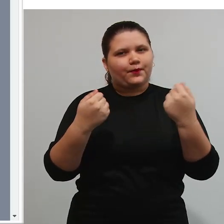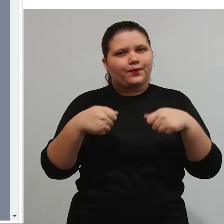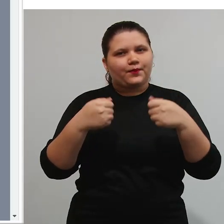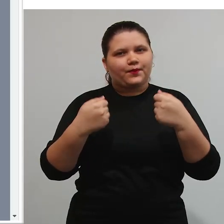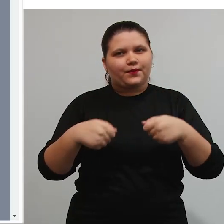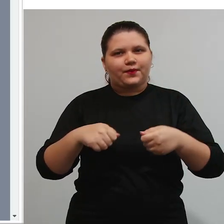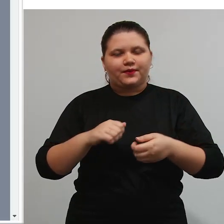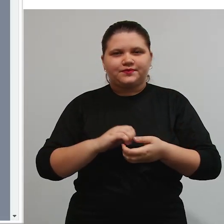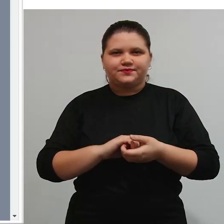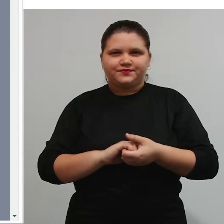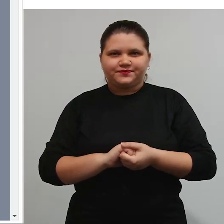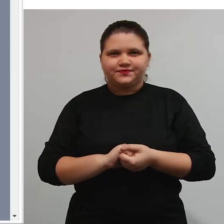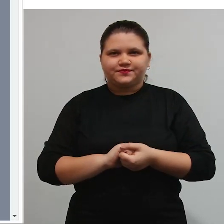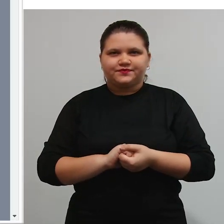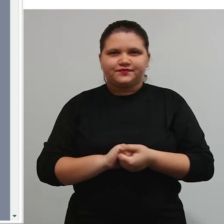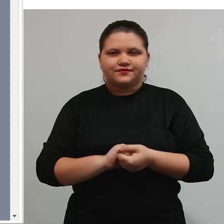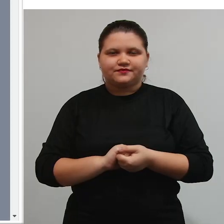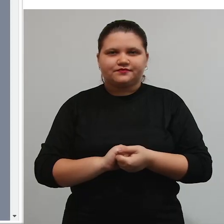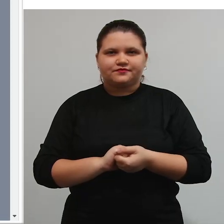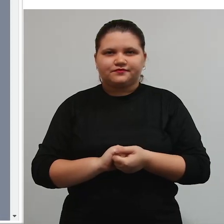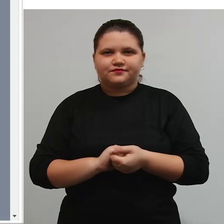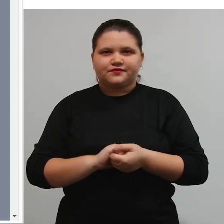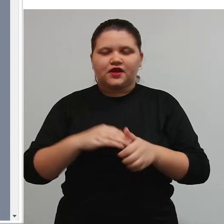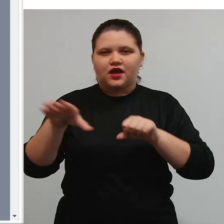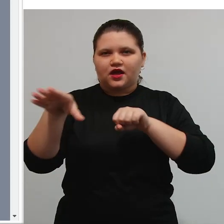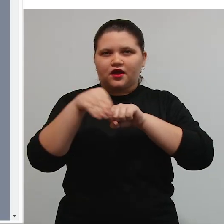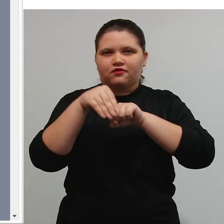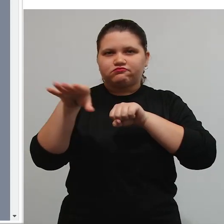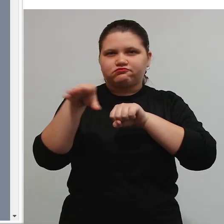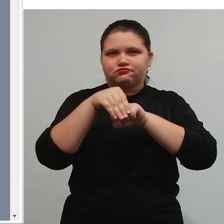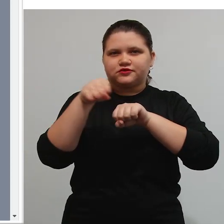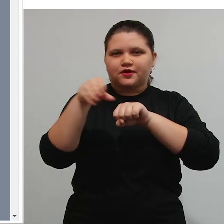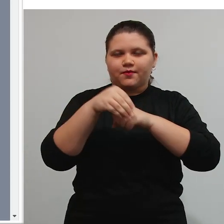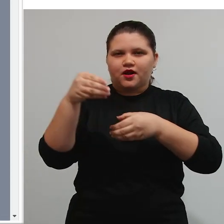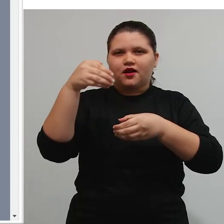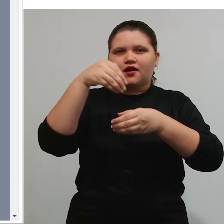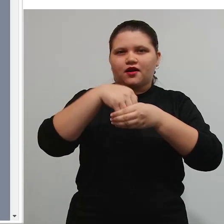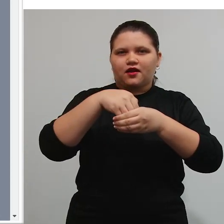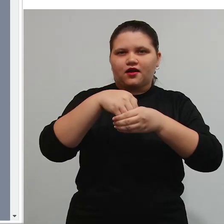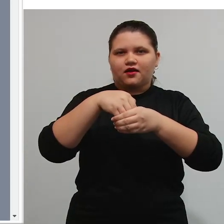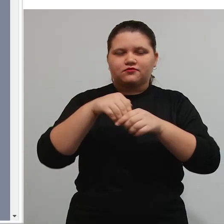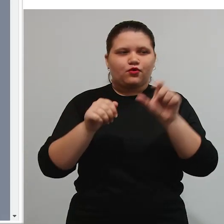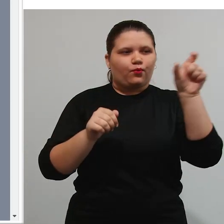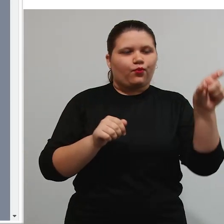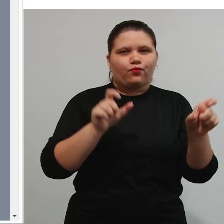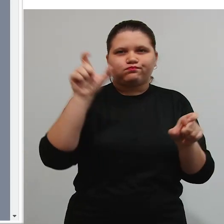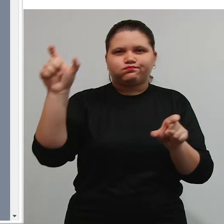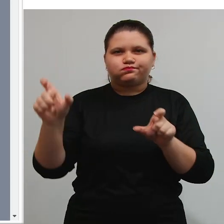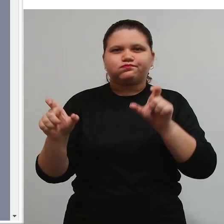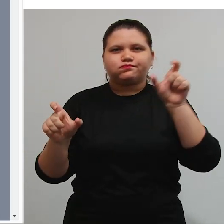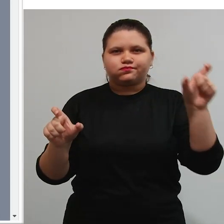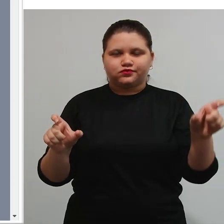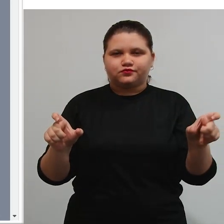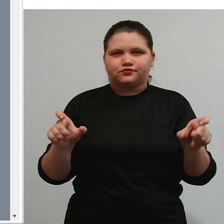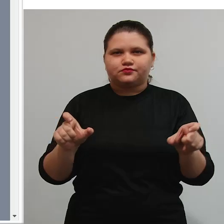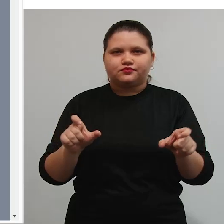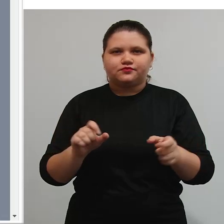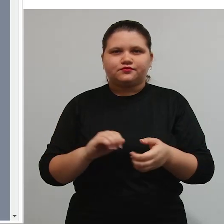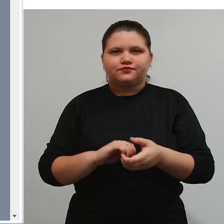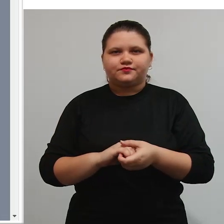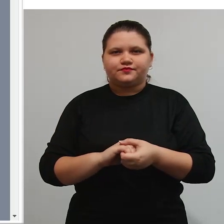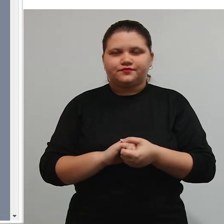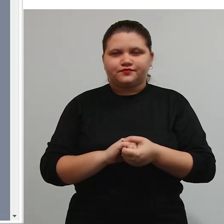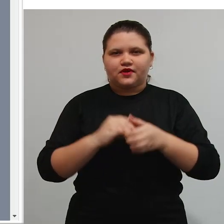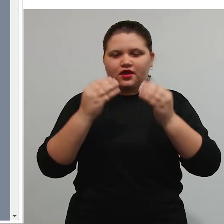se encontram um no corpo do outro, enquanto ensino contínuo buscando reprocurando. E aí eu trago todo o texto